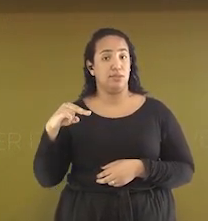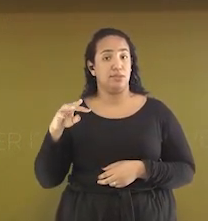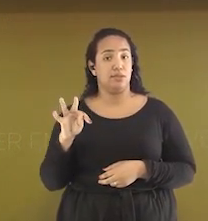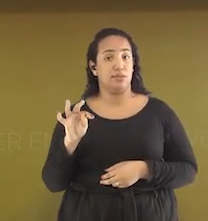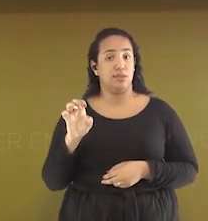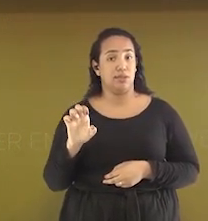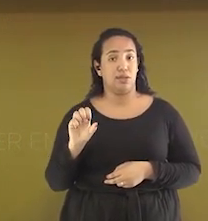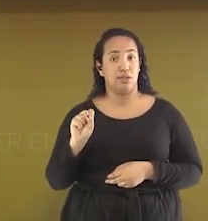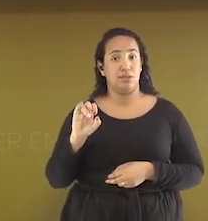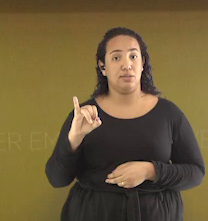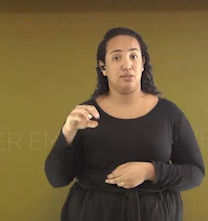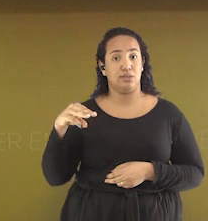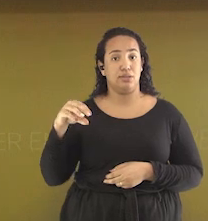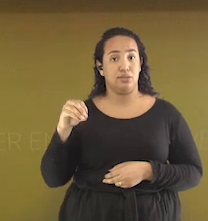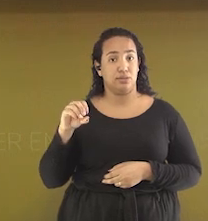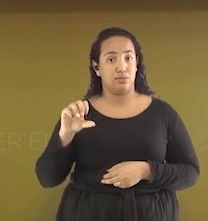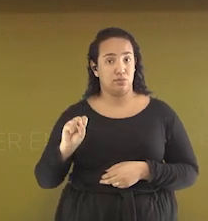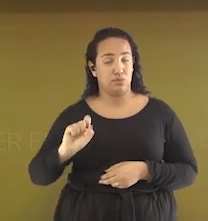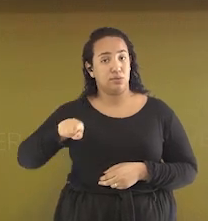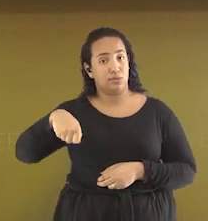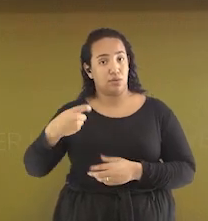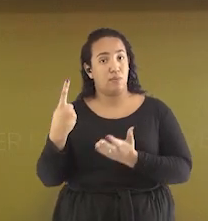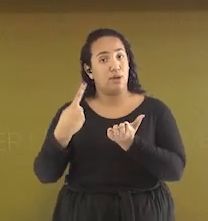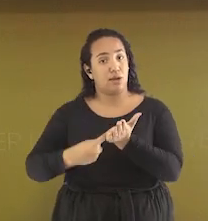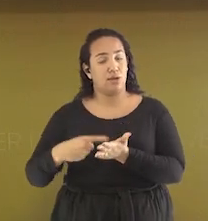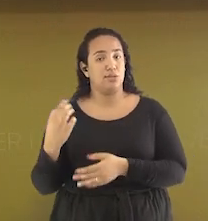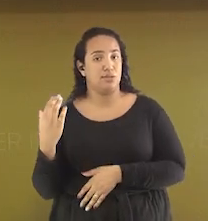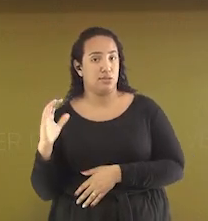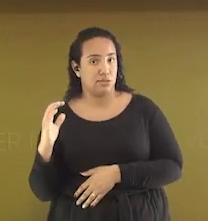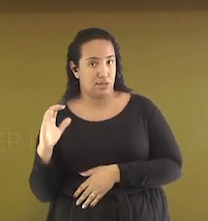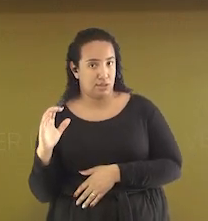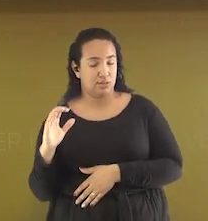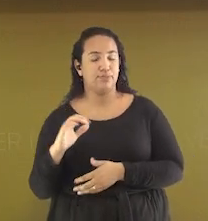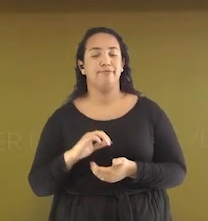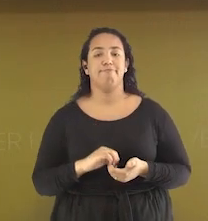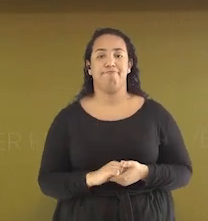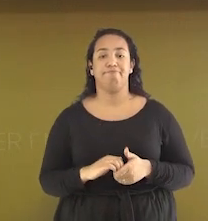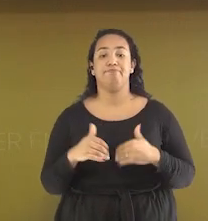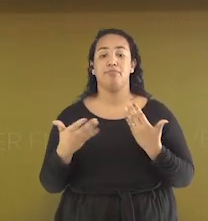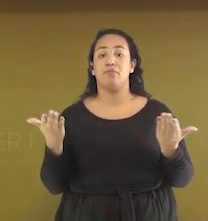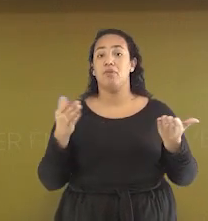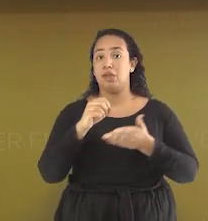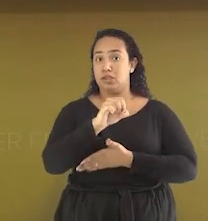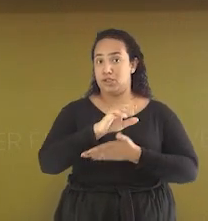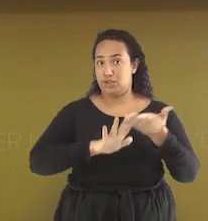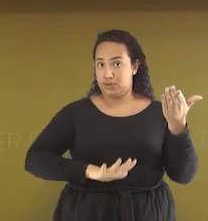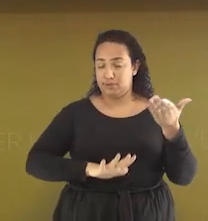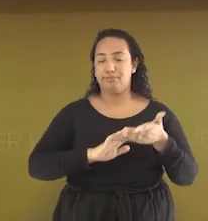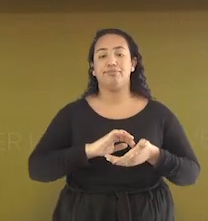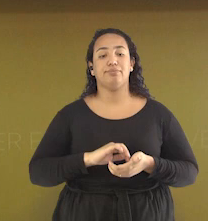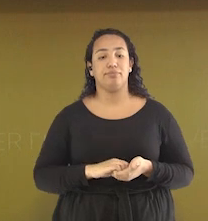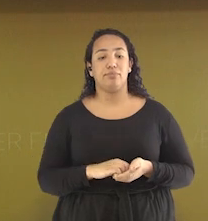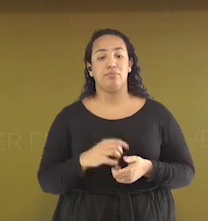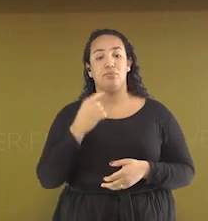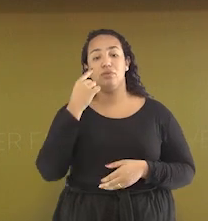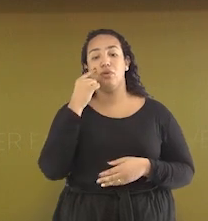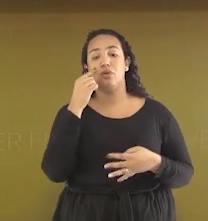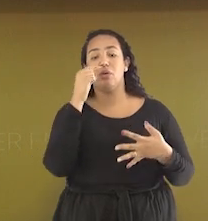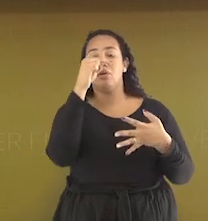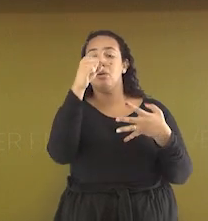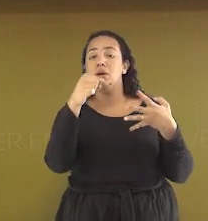43 centésimos. Vamos fazer uma atividade? Como podemos fazer a